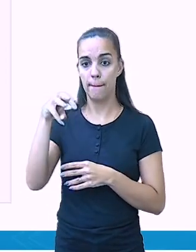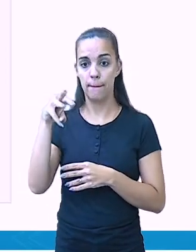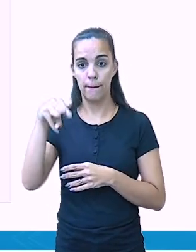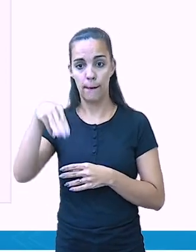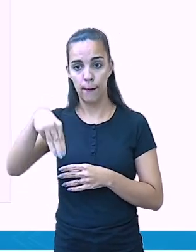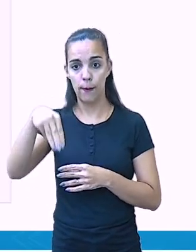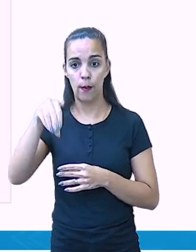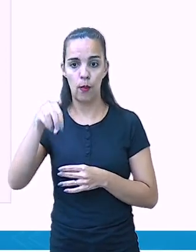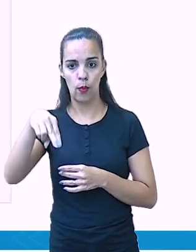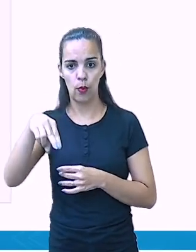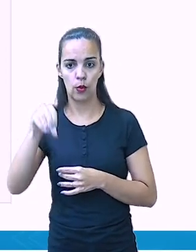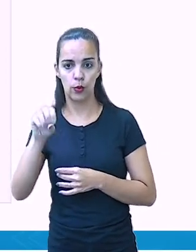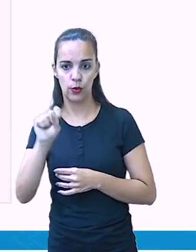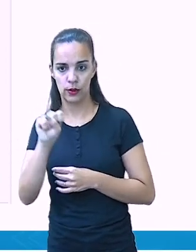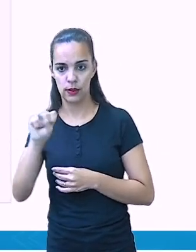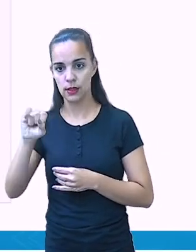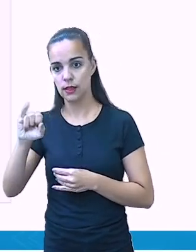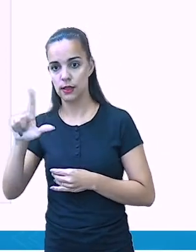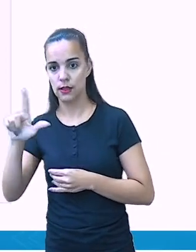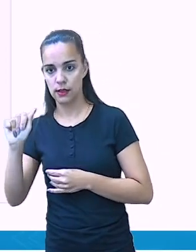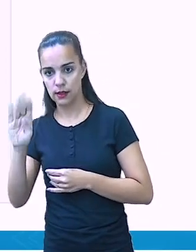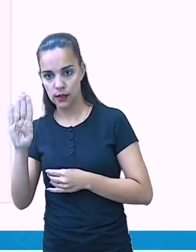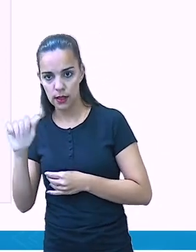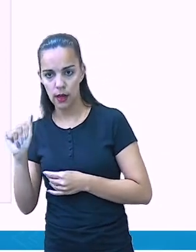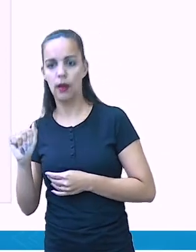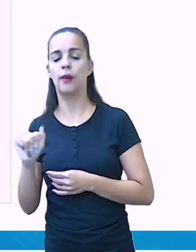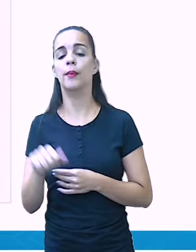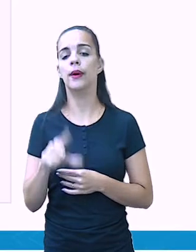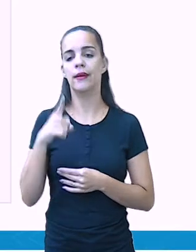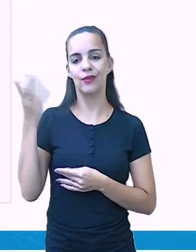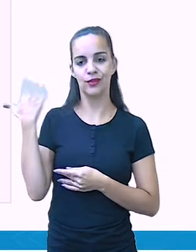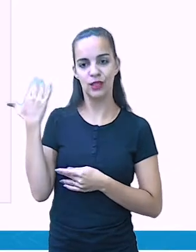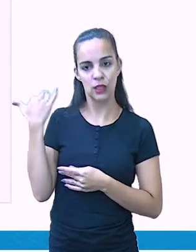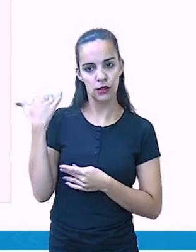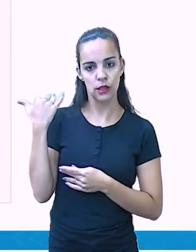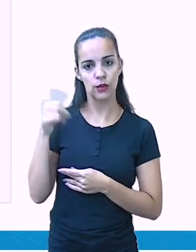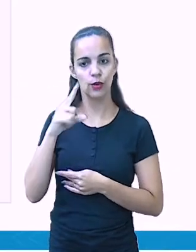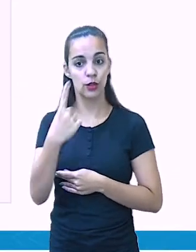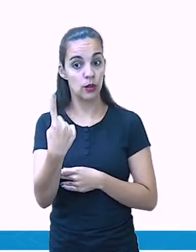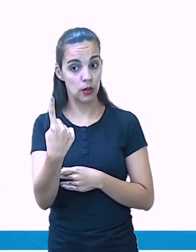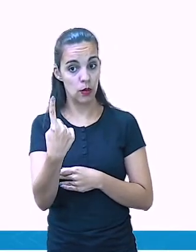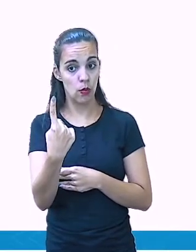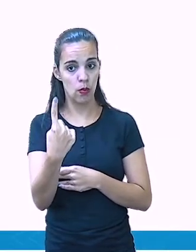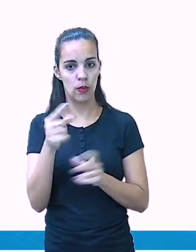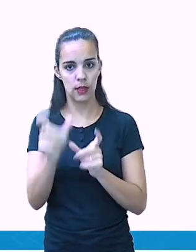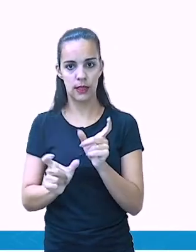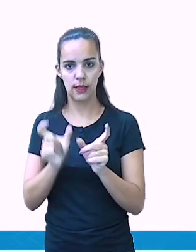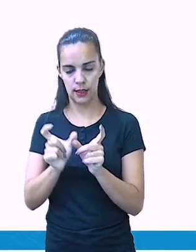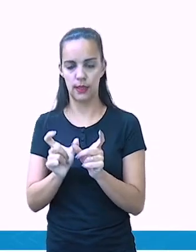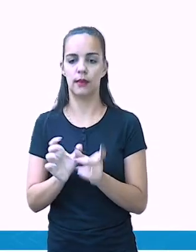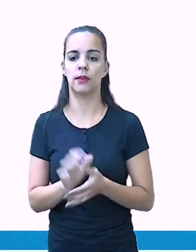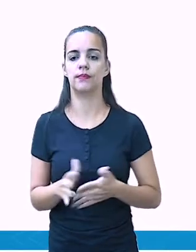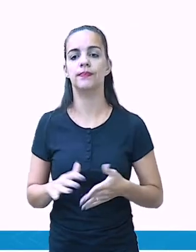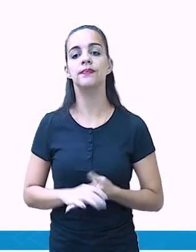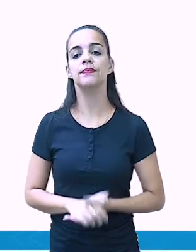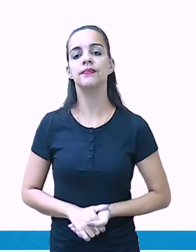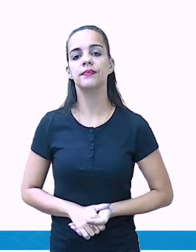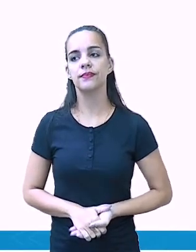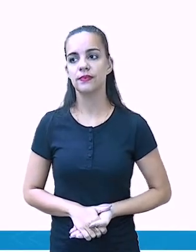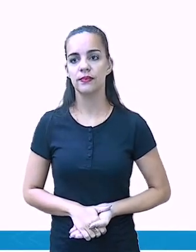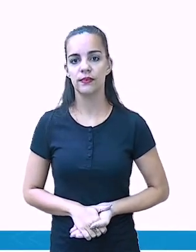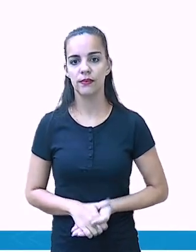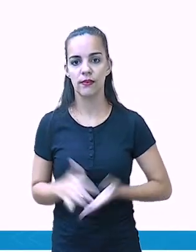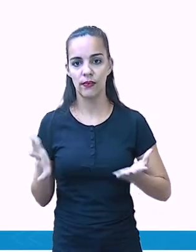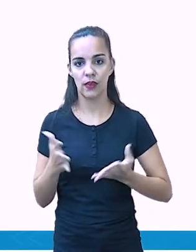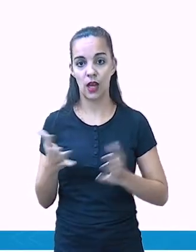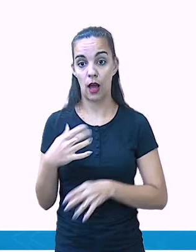dissílabas compostas por 2 sílabas. Nessa ordem, vamos apresentar agora as palavras compostas por